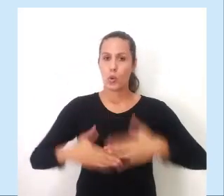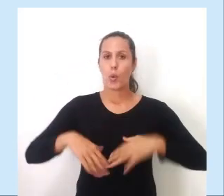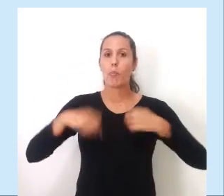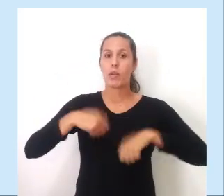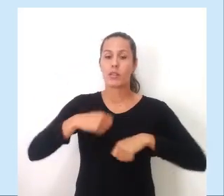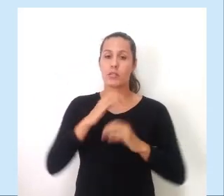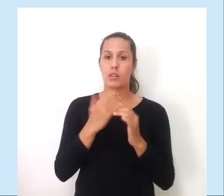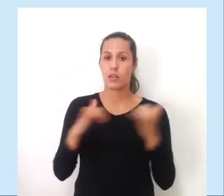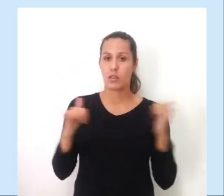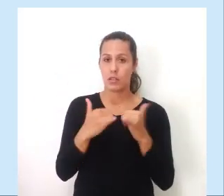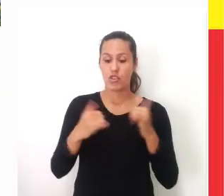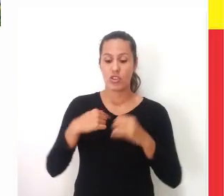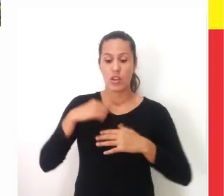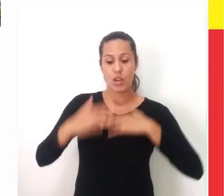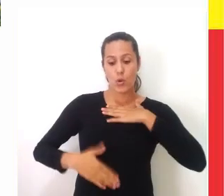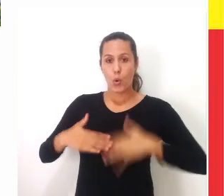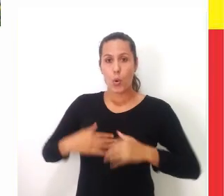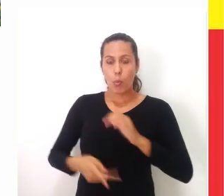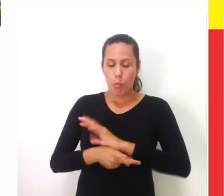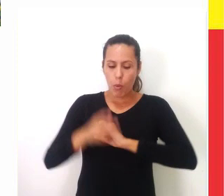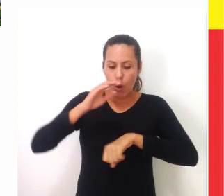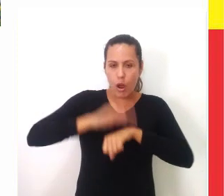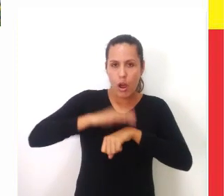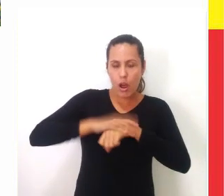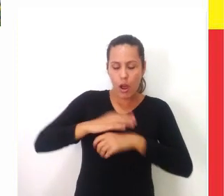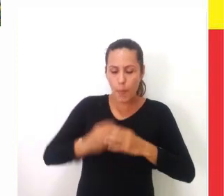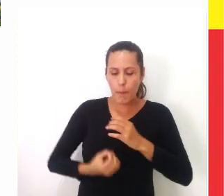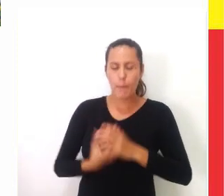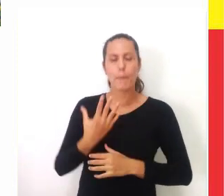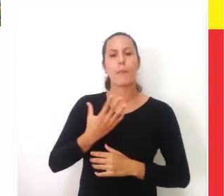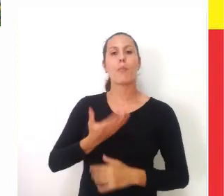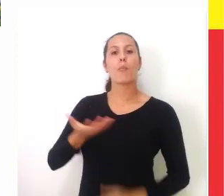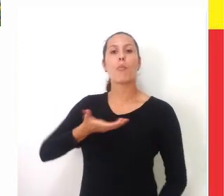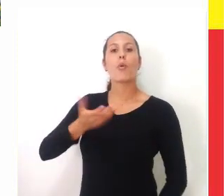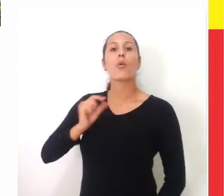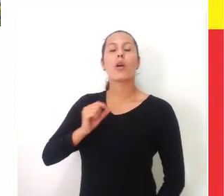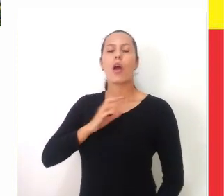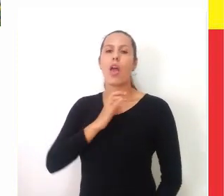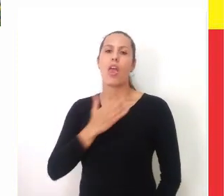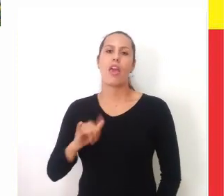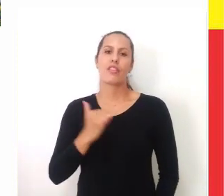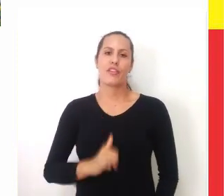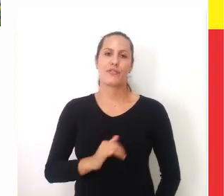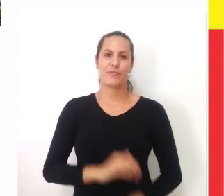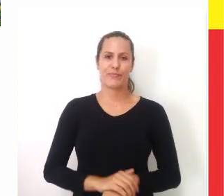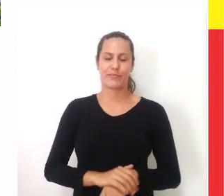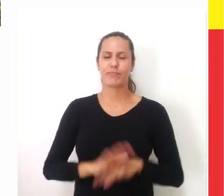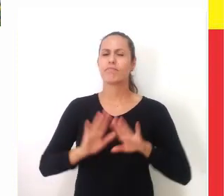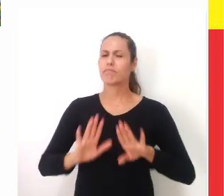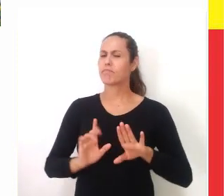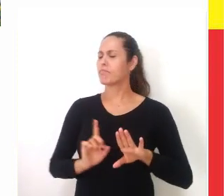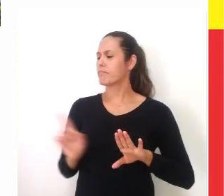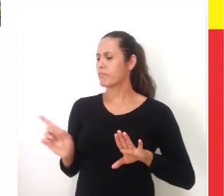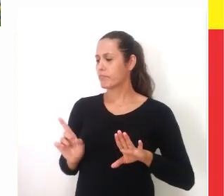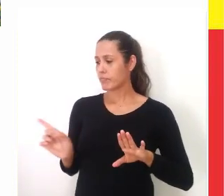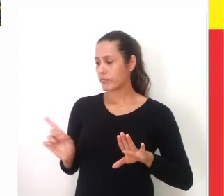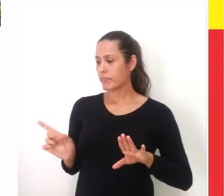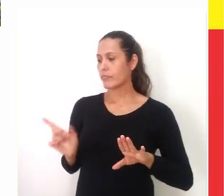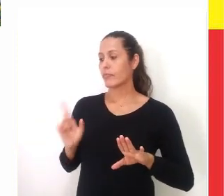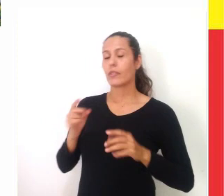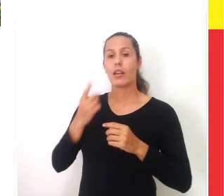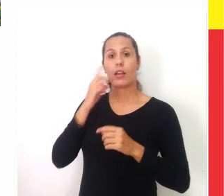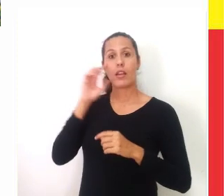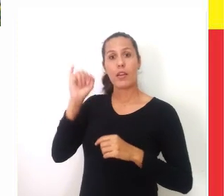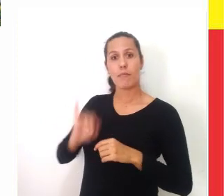energia e produz energia. E aí a gente tem duas imagens. Nós temos a imagem de um automóvel, que é um ser não vivo,